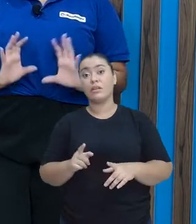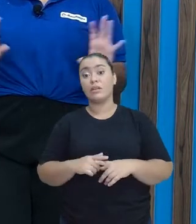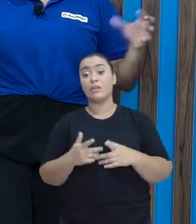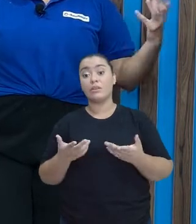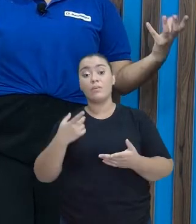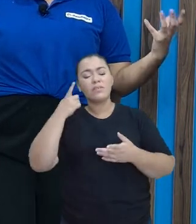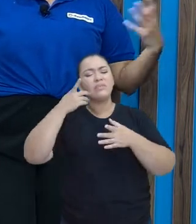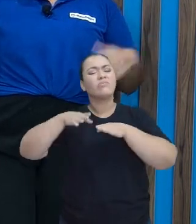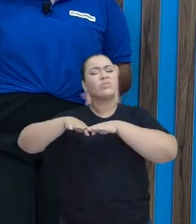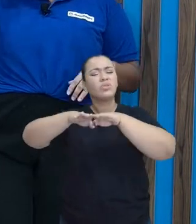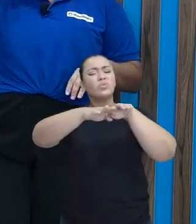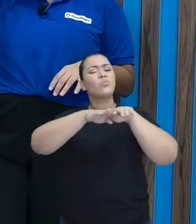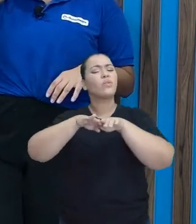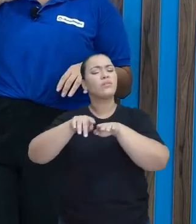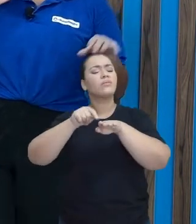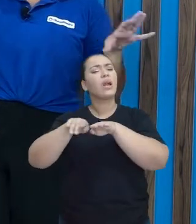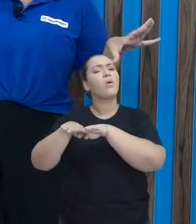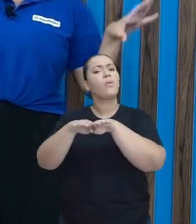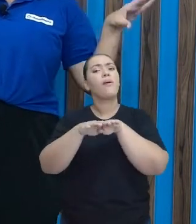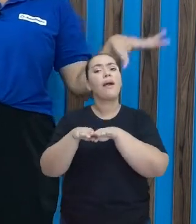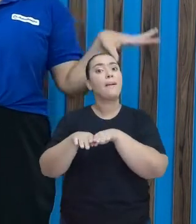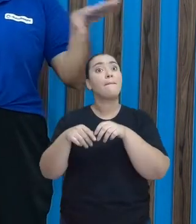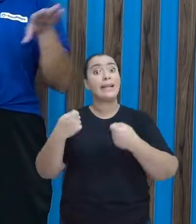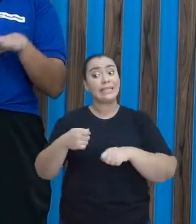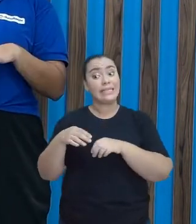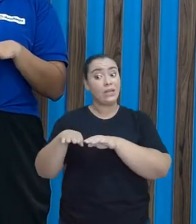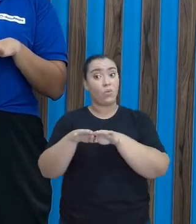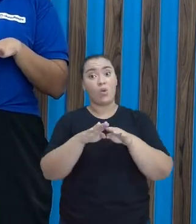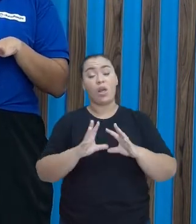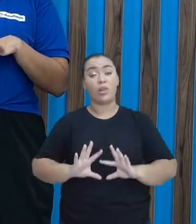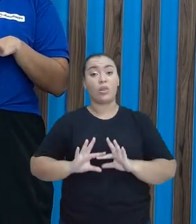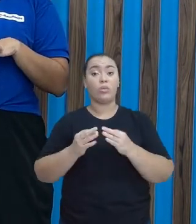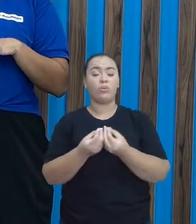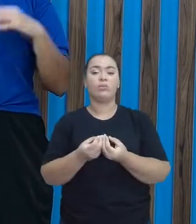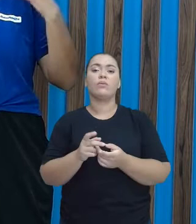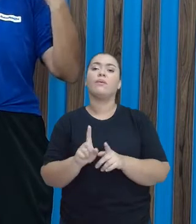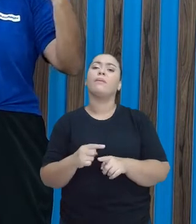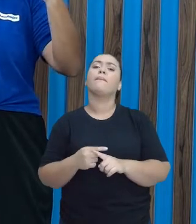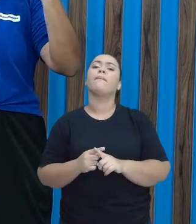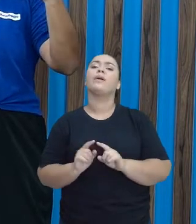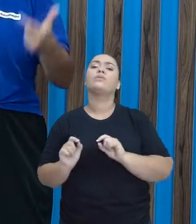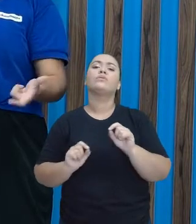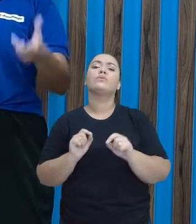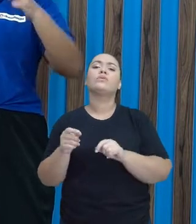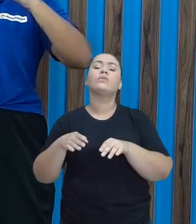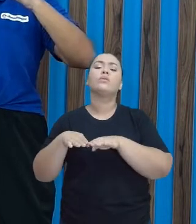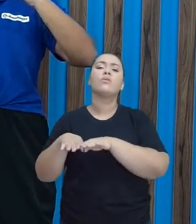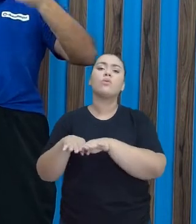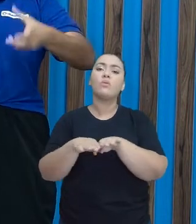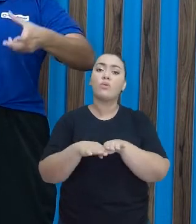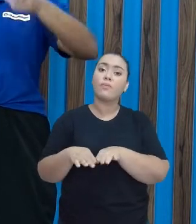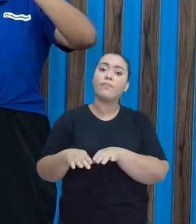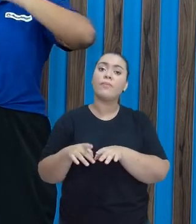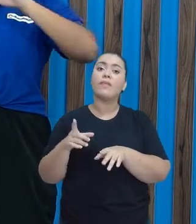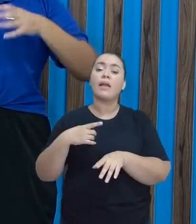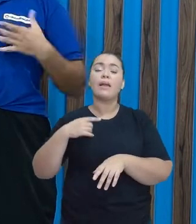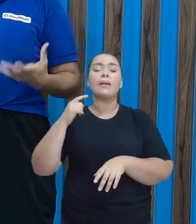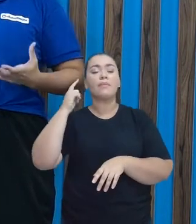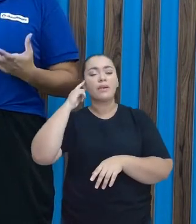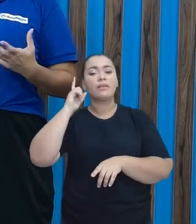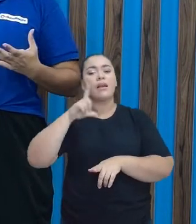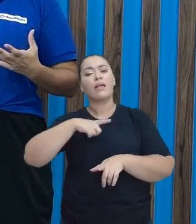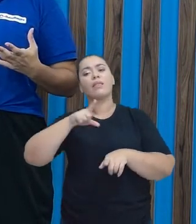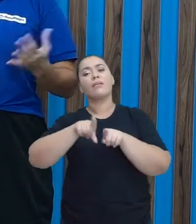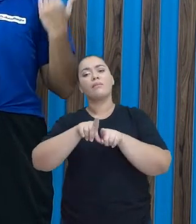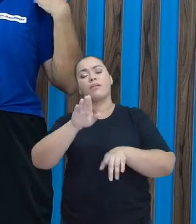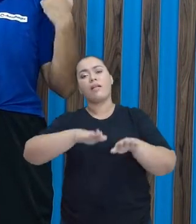de igualdade, não é necessariamente uma igualdade para todos, mas é uma igualdade que pense nas